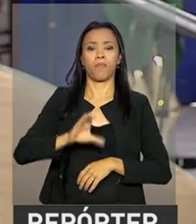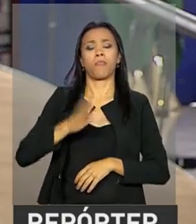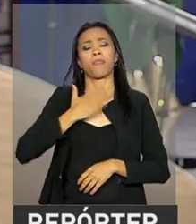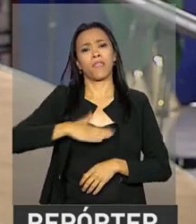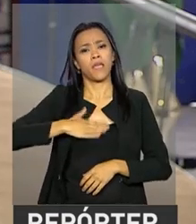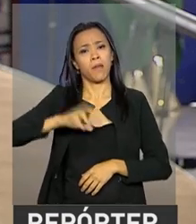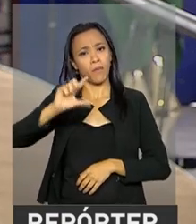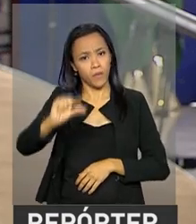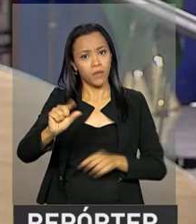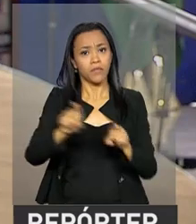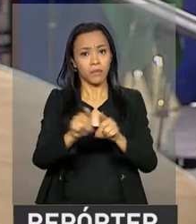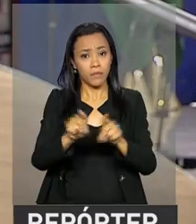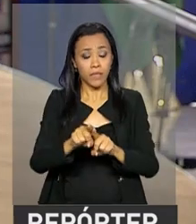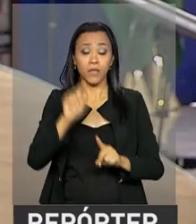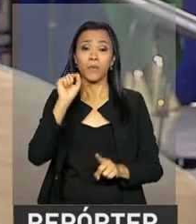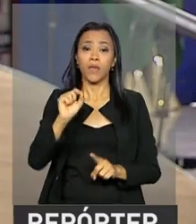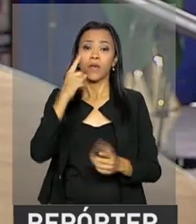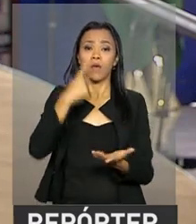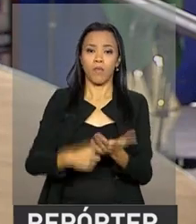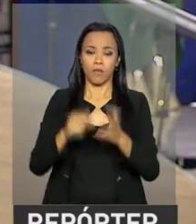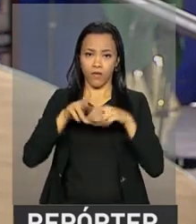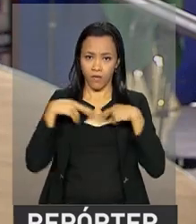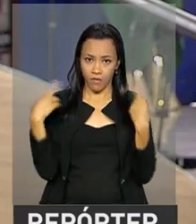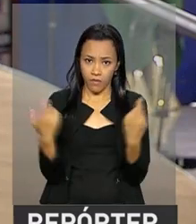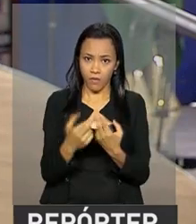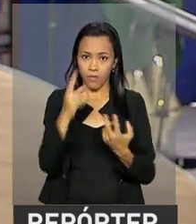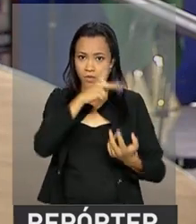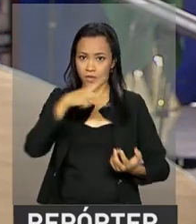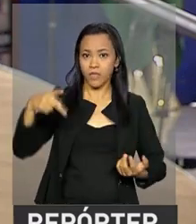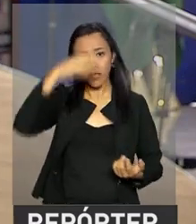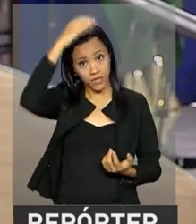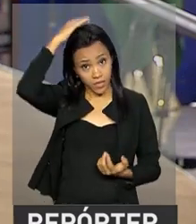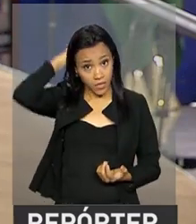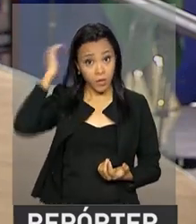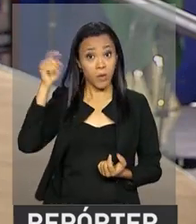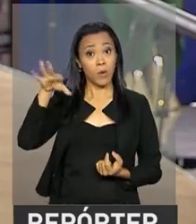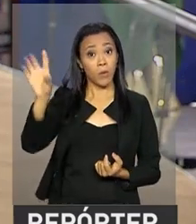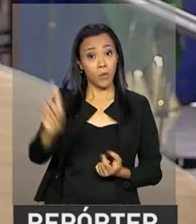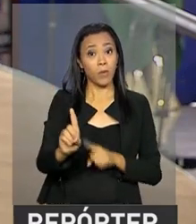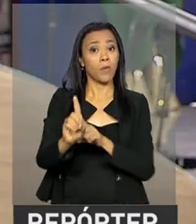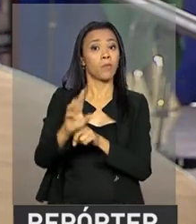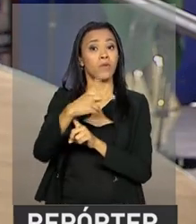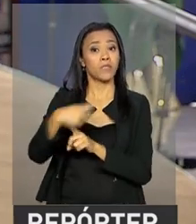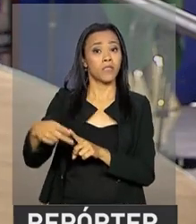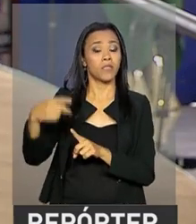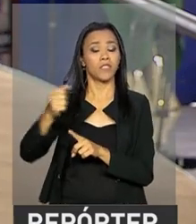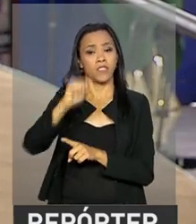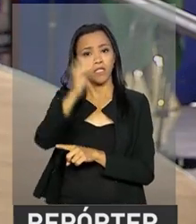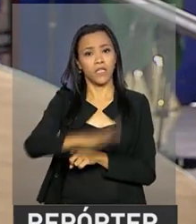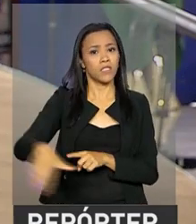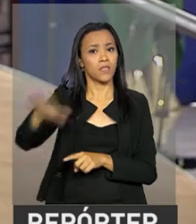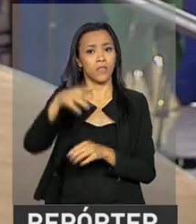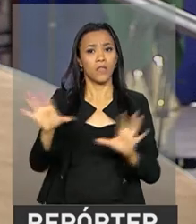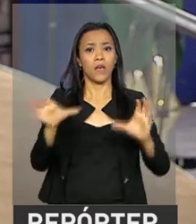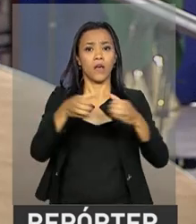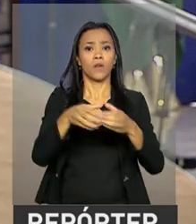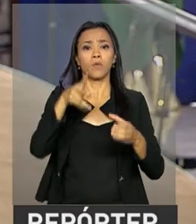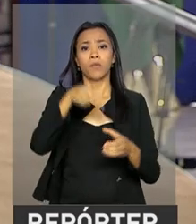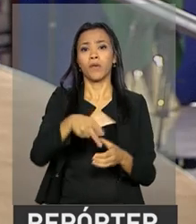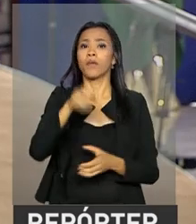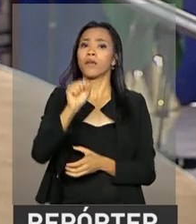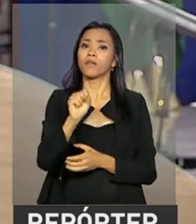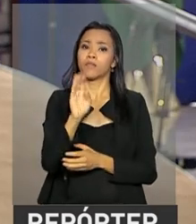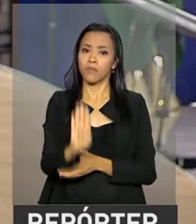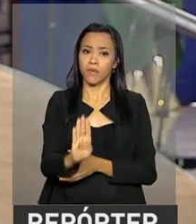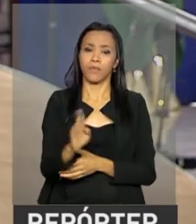as 11 horas da manhã uma reunião do presidente Michel Temer com o presidente Nacional do PSB Carlos Carlos Siqueira